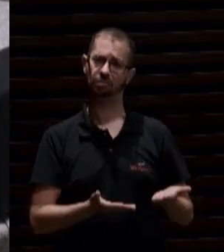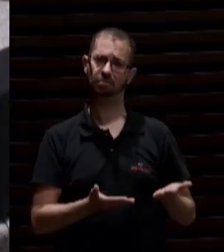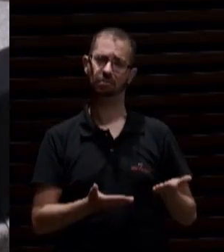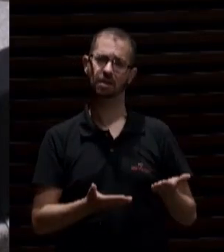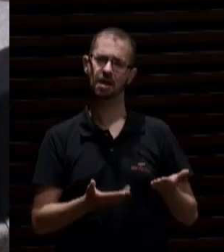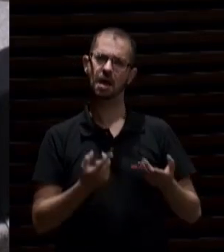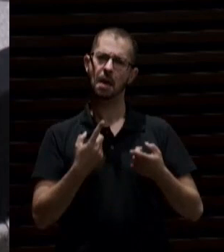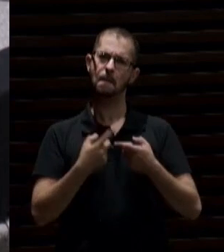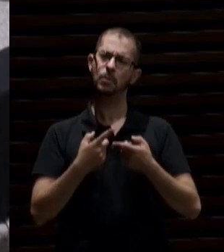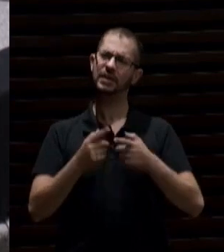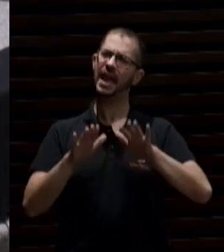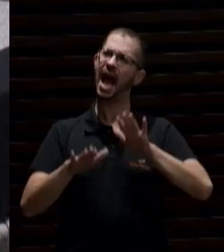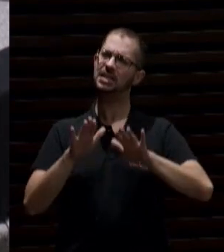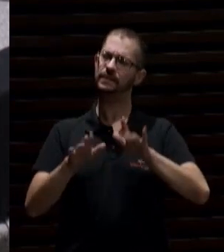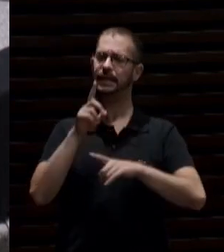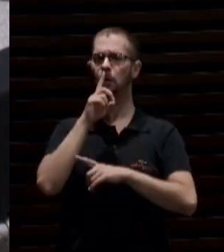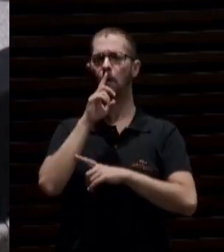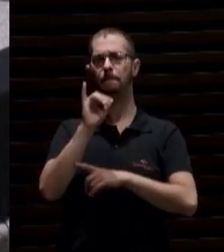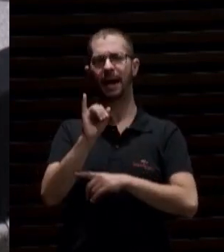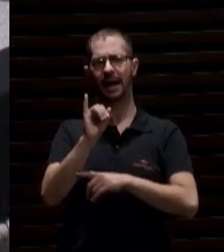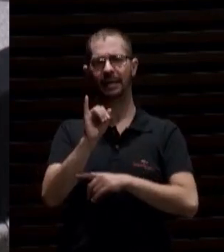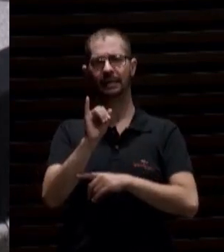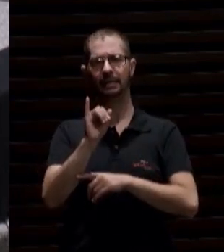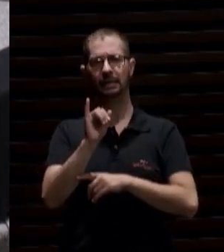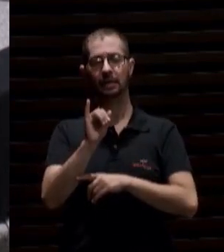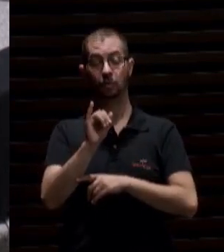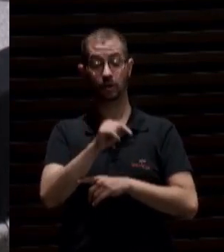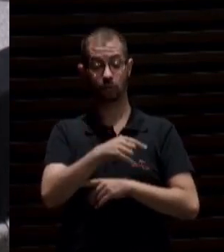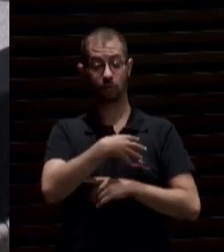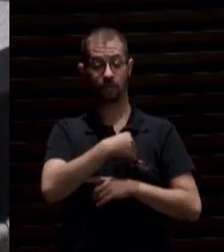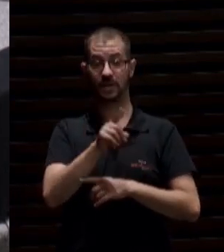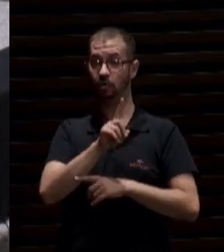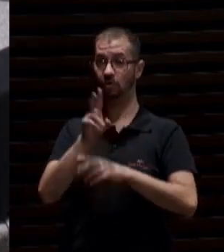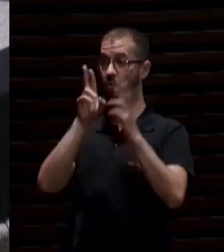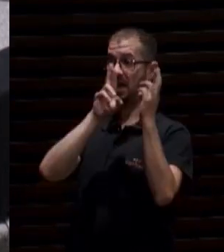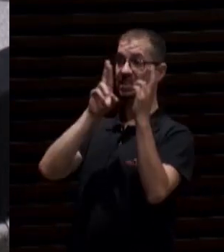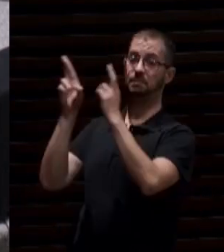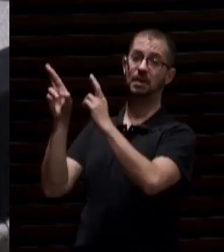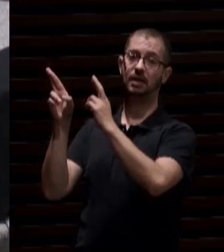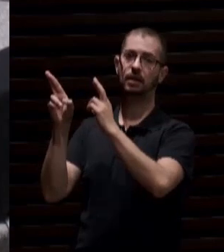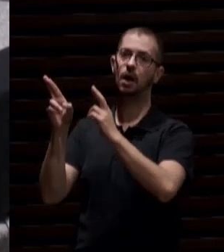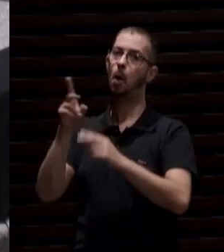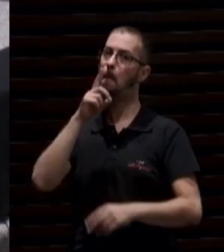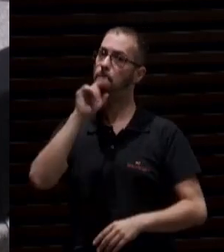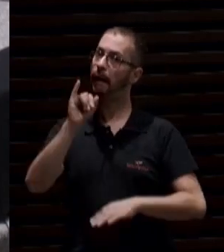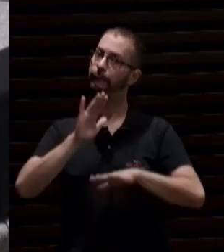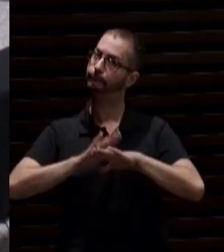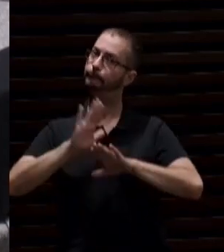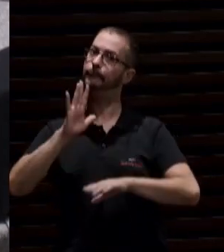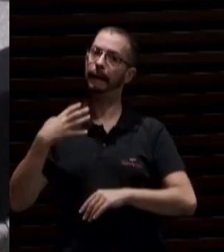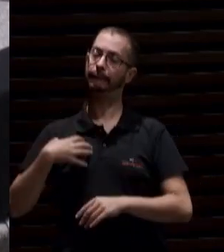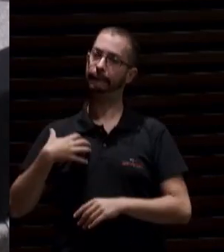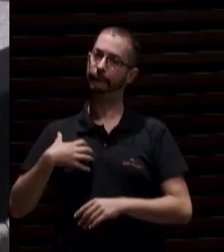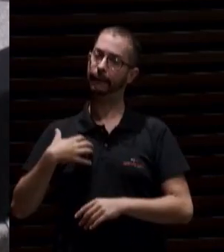que será que muitas das vezes os pais, quando eles são desrespeitados na frente das pessoas, eles ficam mais irritados do